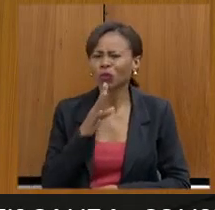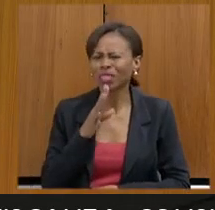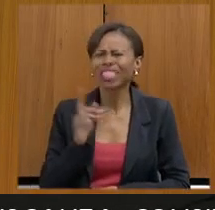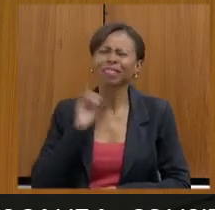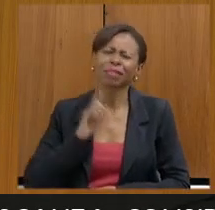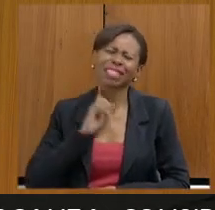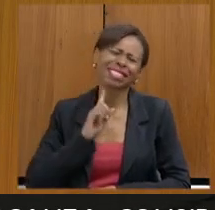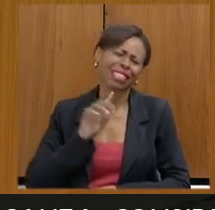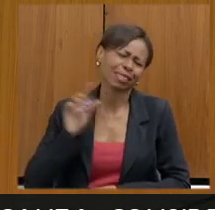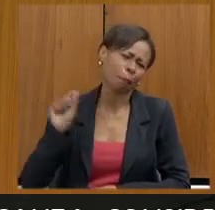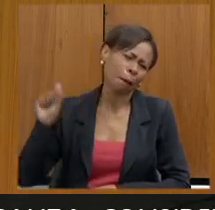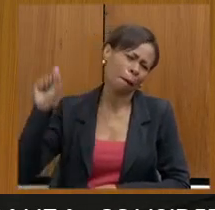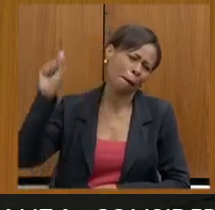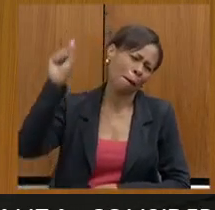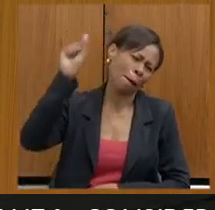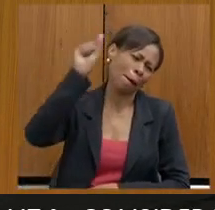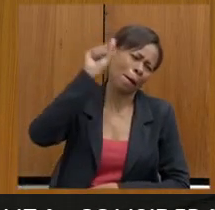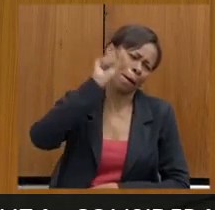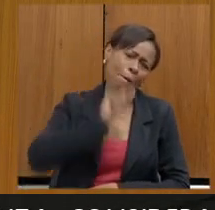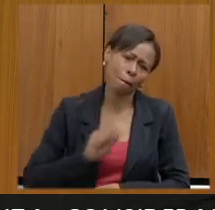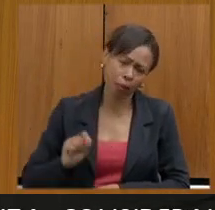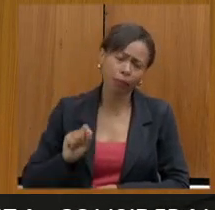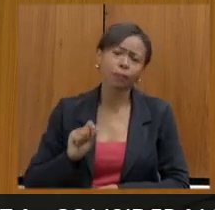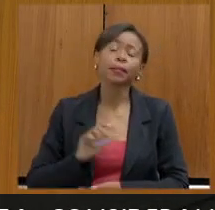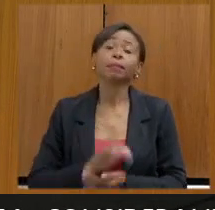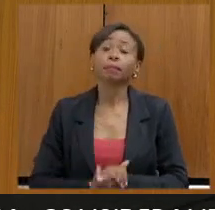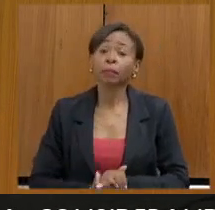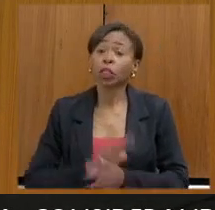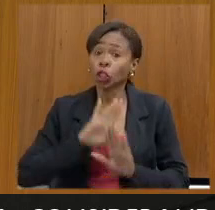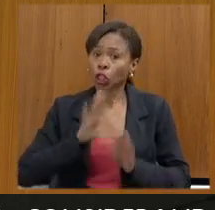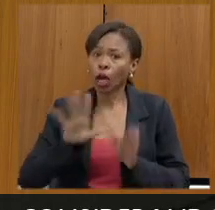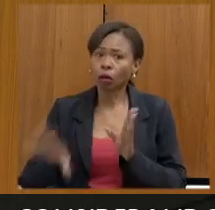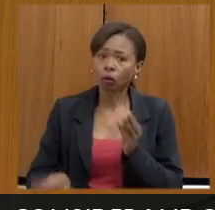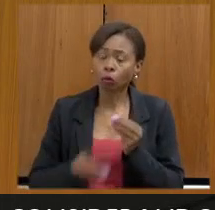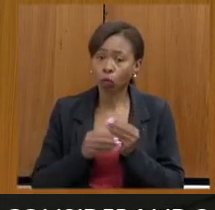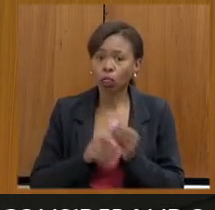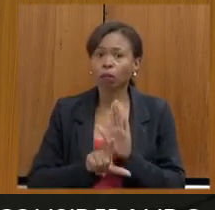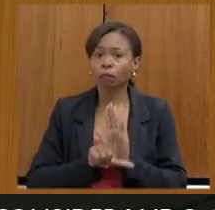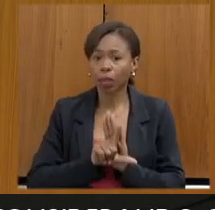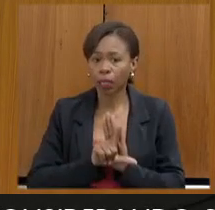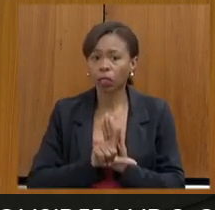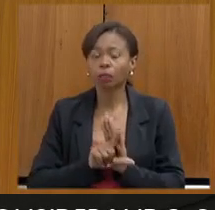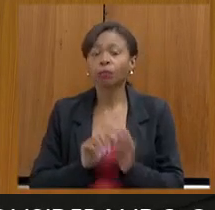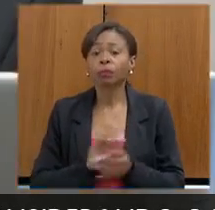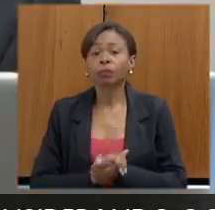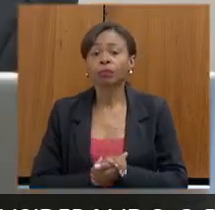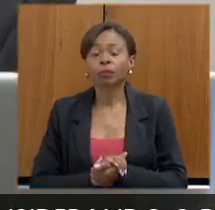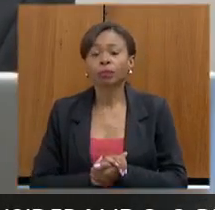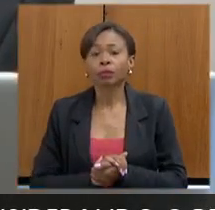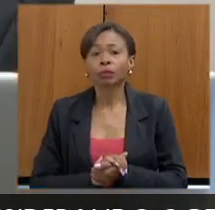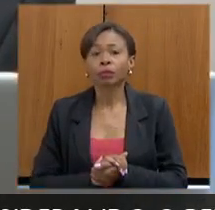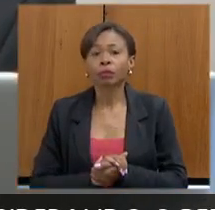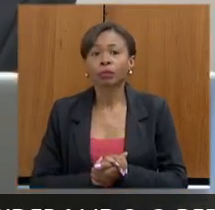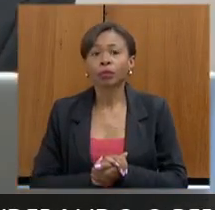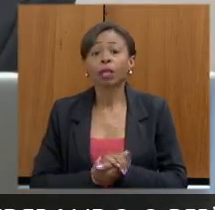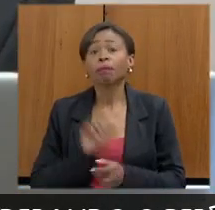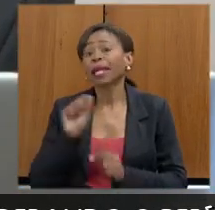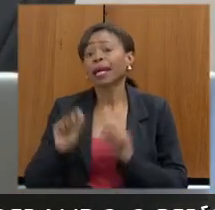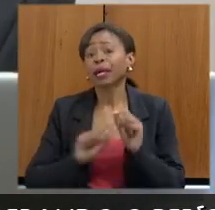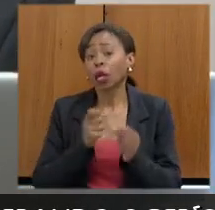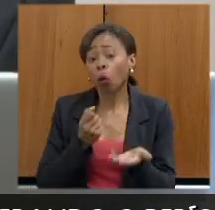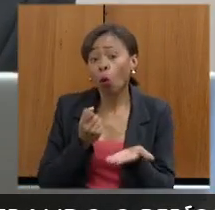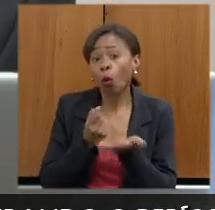palma da minha mão é inclusivas aportamos emenda e a PM quatro e até a ele executou para compra de